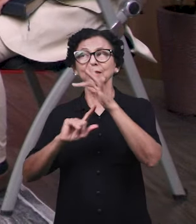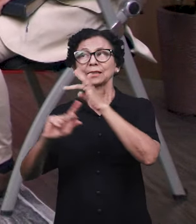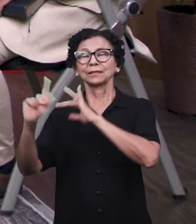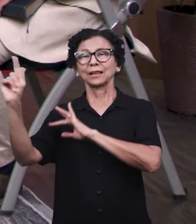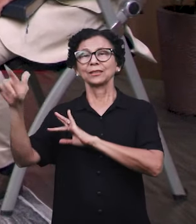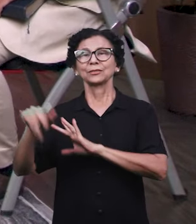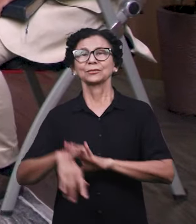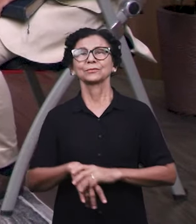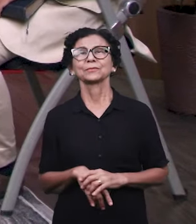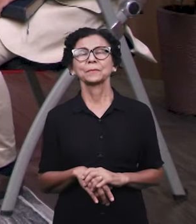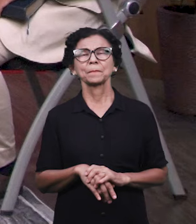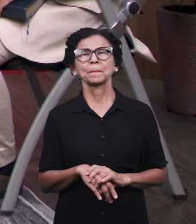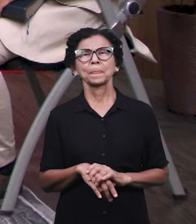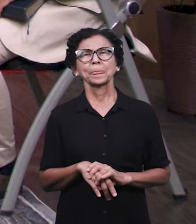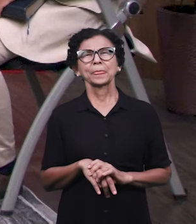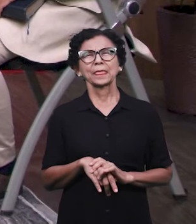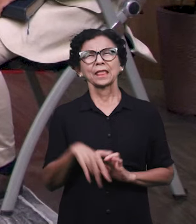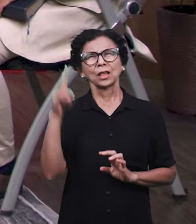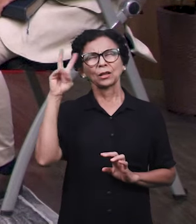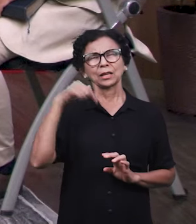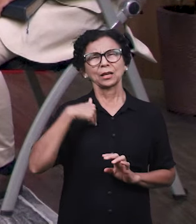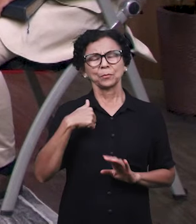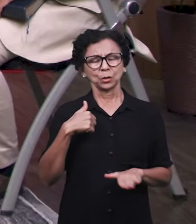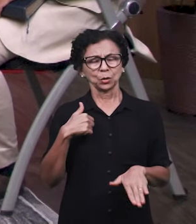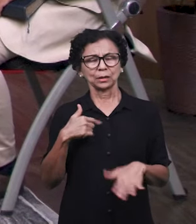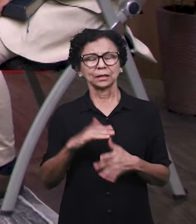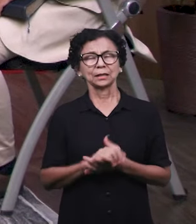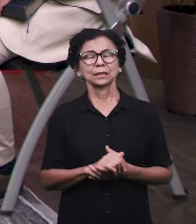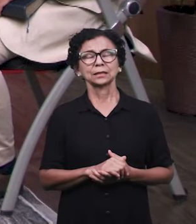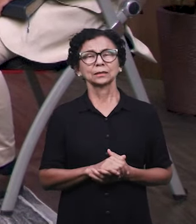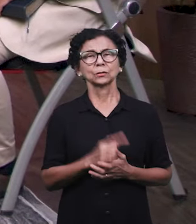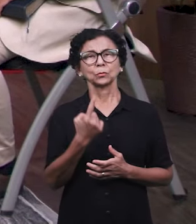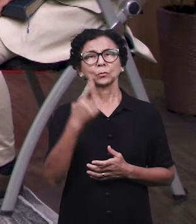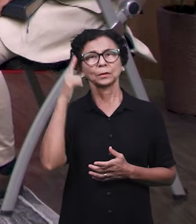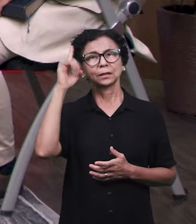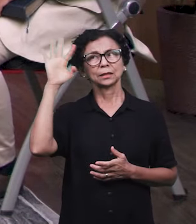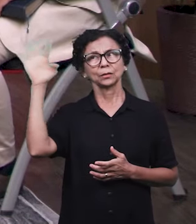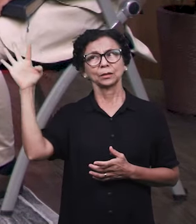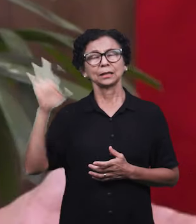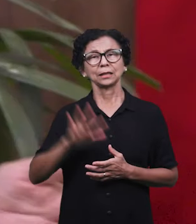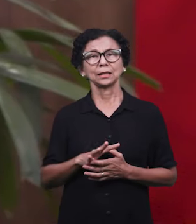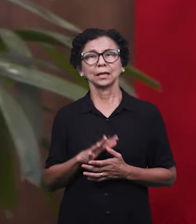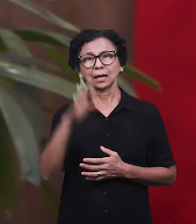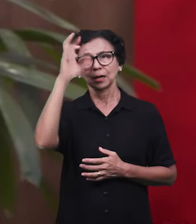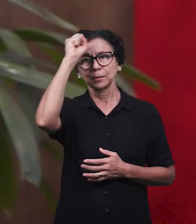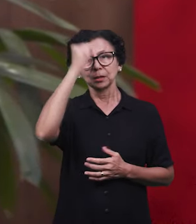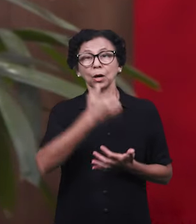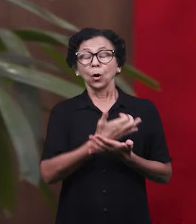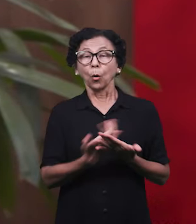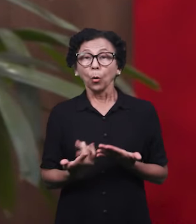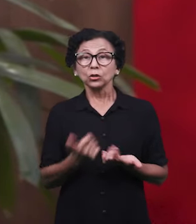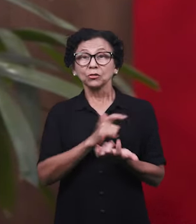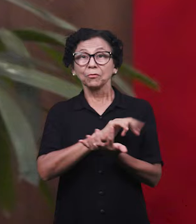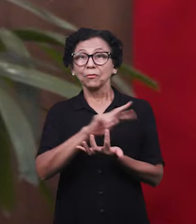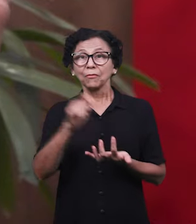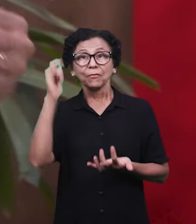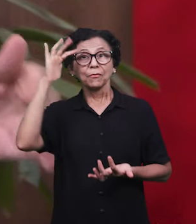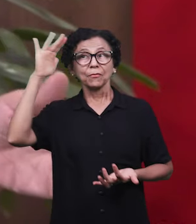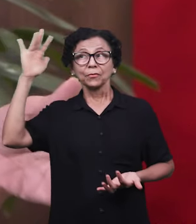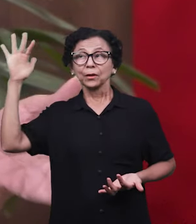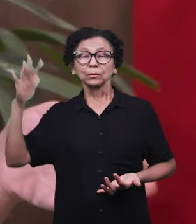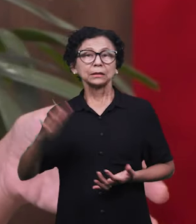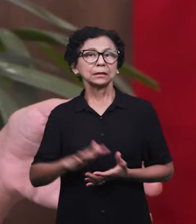uma teoria. Hoje tem muitas que são mostradas, né, na escola, mas eu me lembro que na minha infância eu só